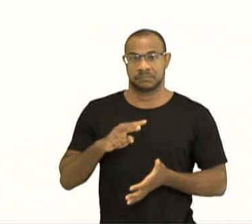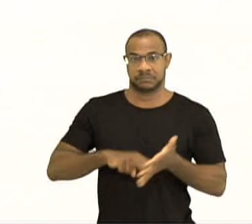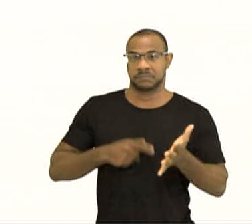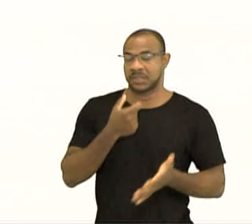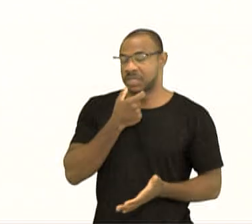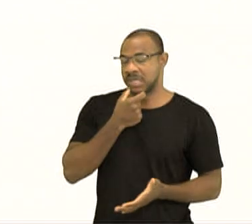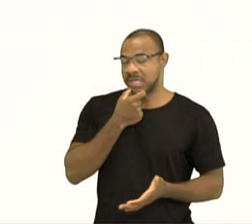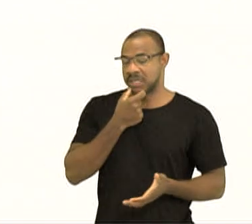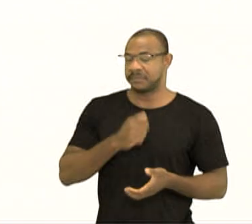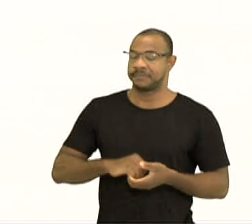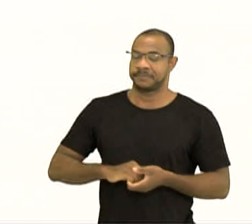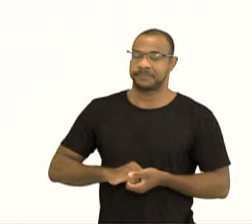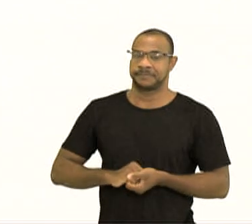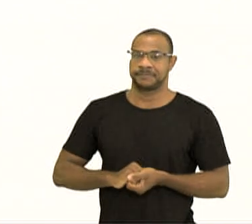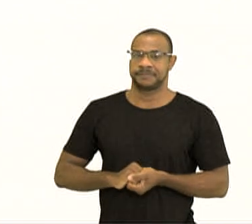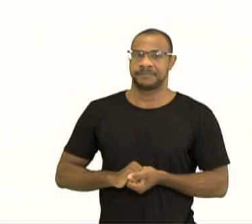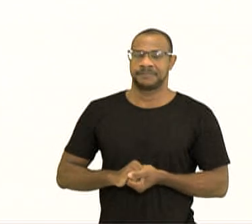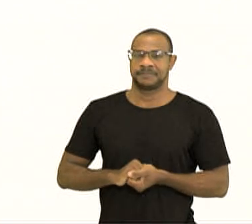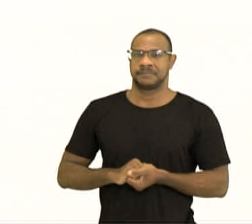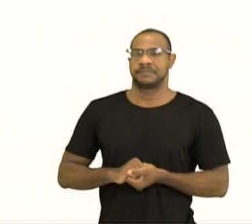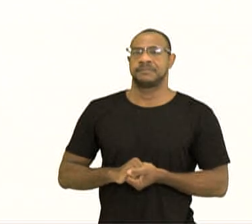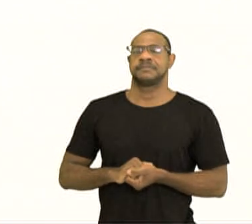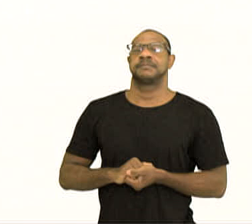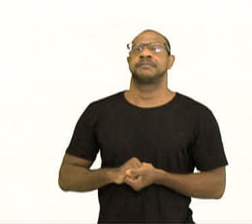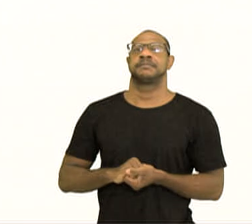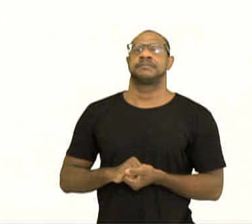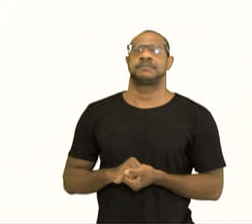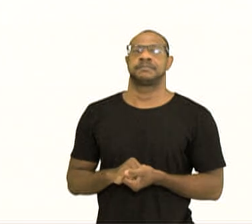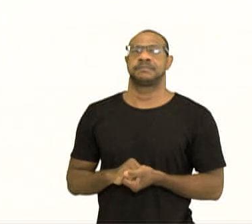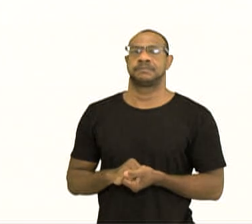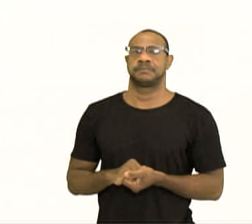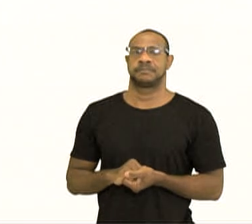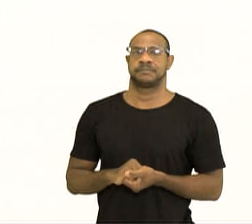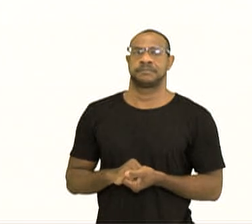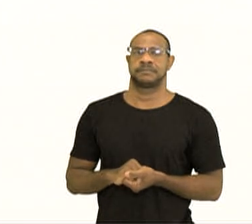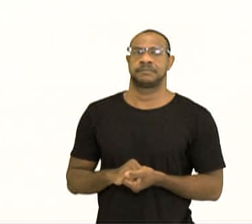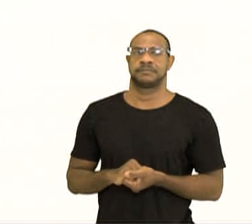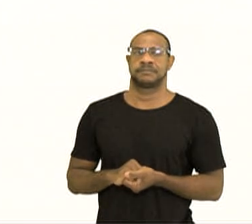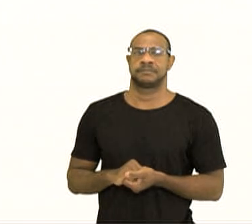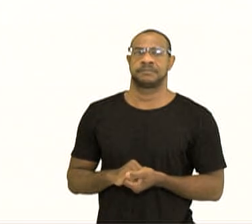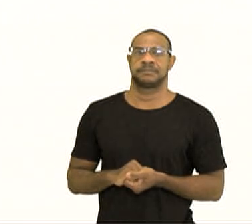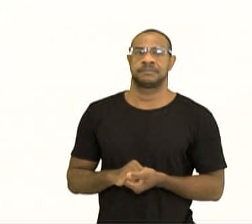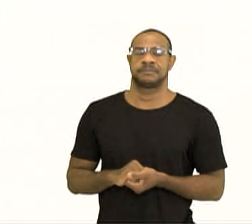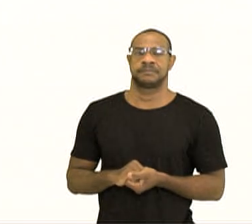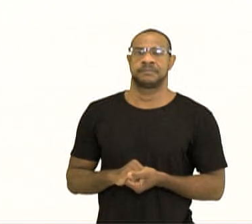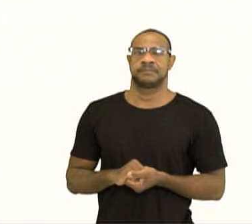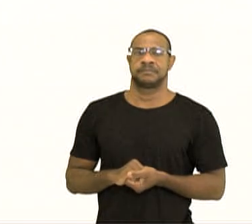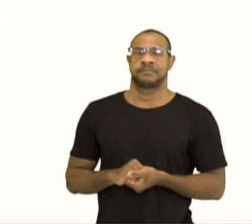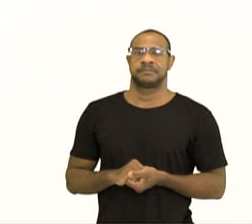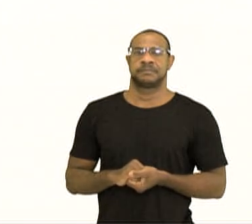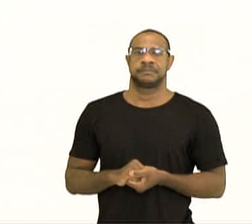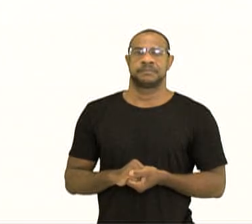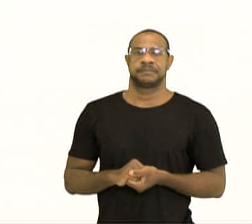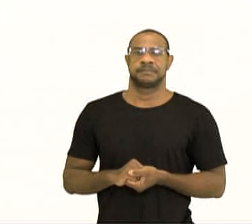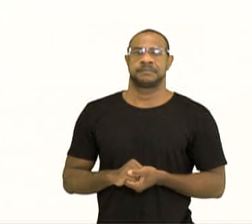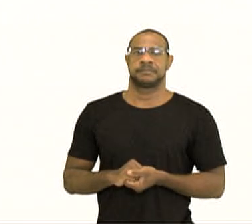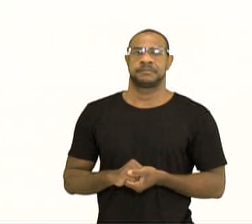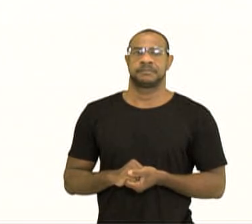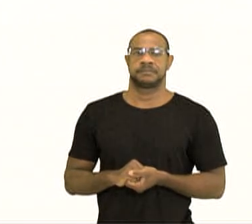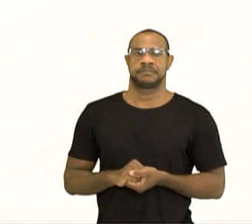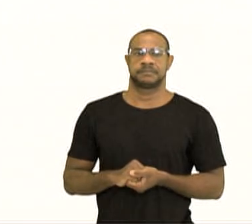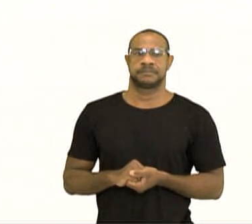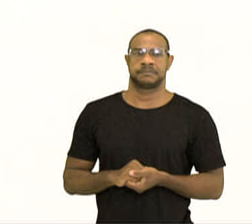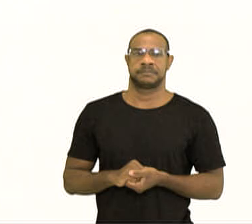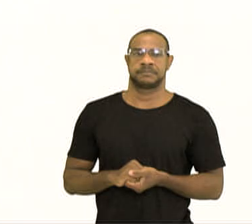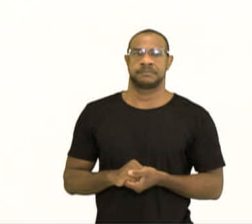right now. You will have to take a 3 or 4 day course and then just find the perfect place to go